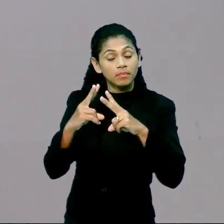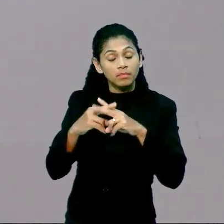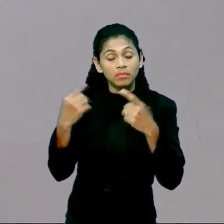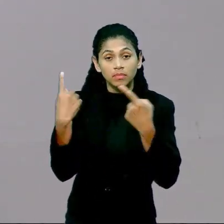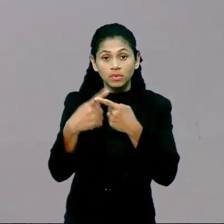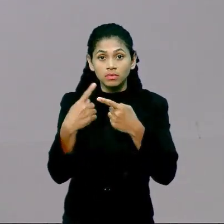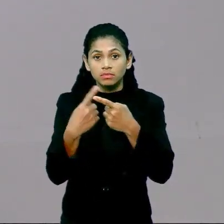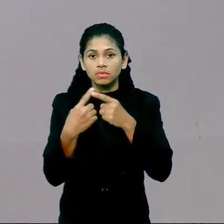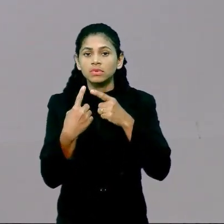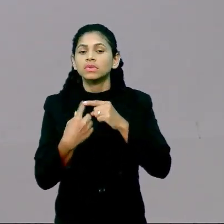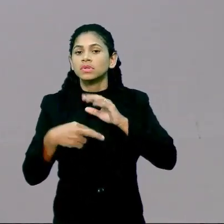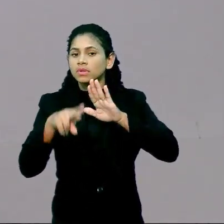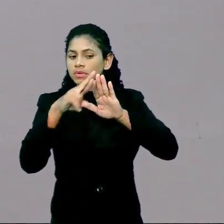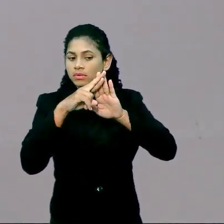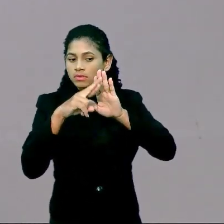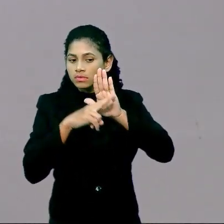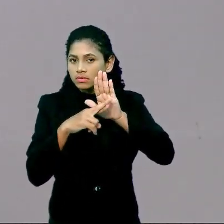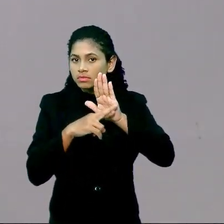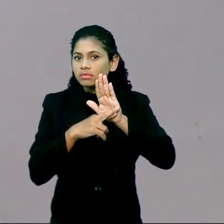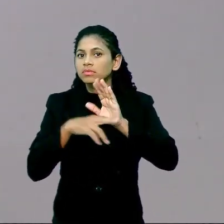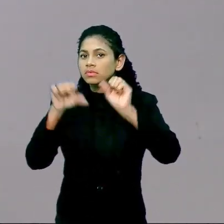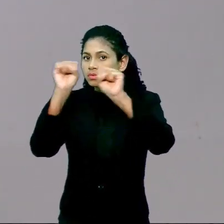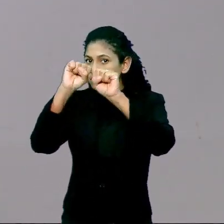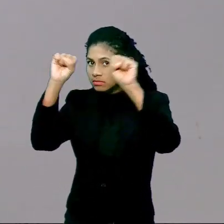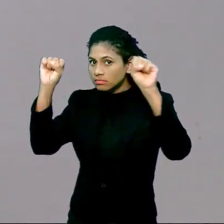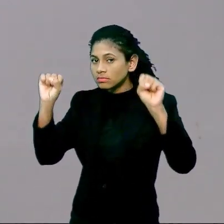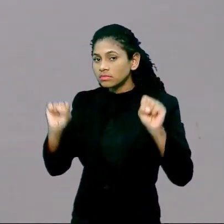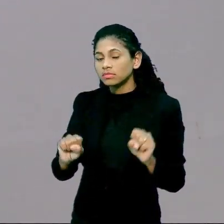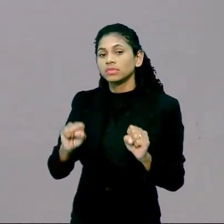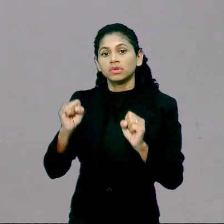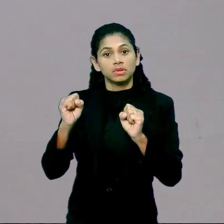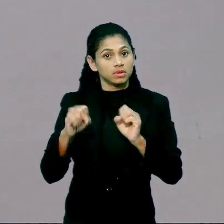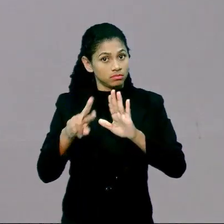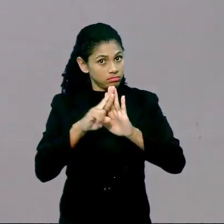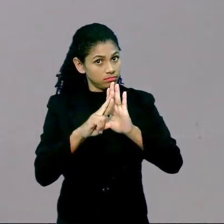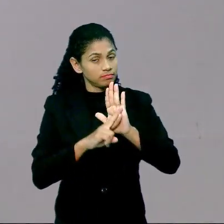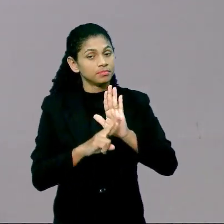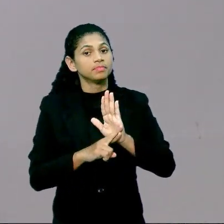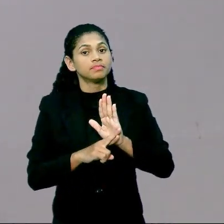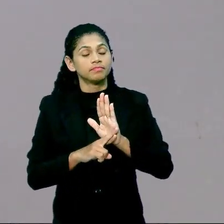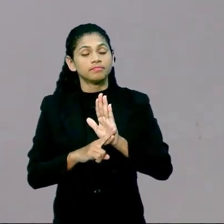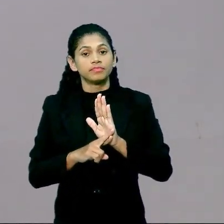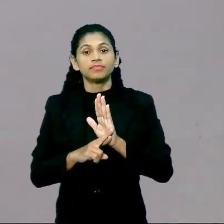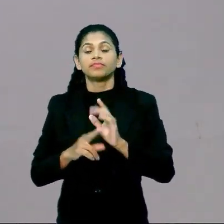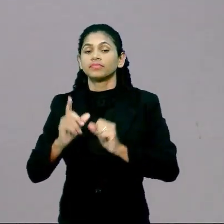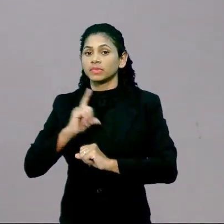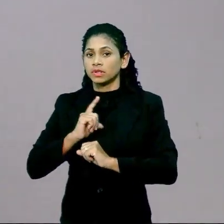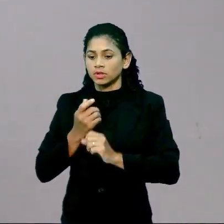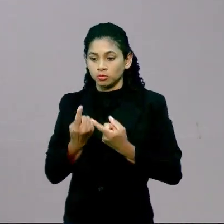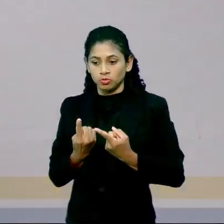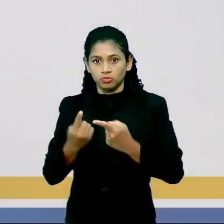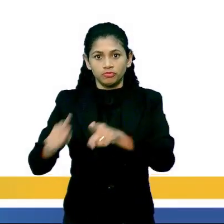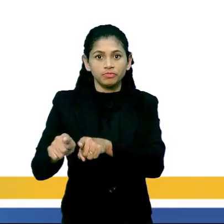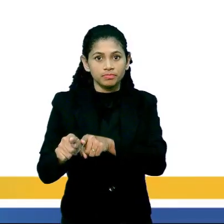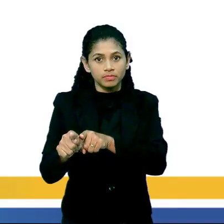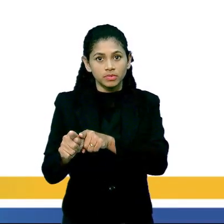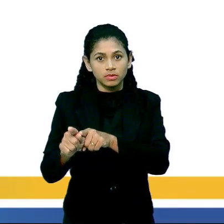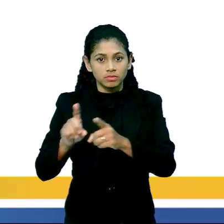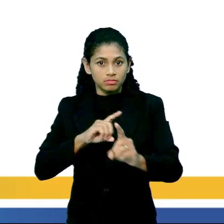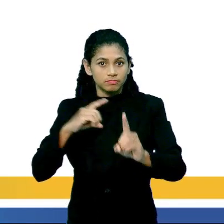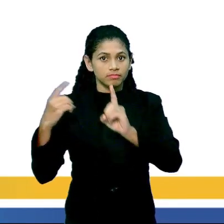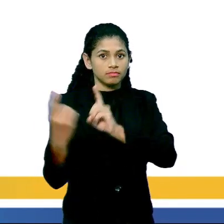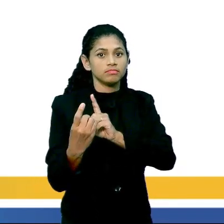regras, fazendo esse aspecto do combate ofensivo e defensivo, ataque e defesa, beleza? Então